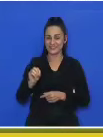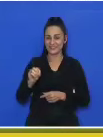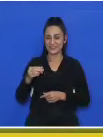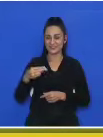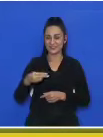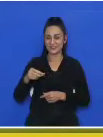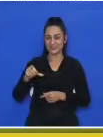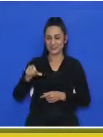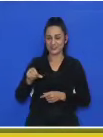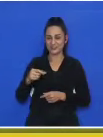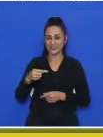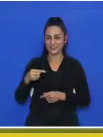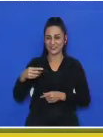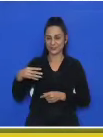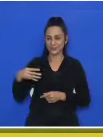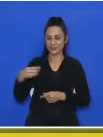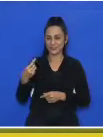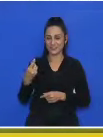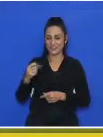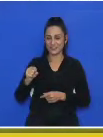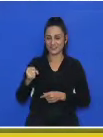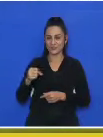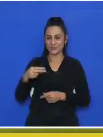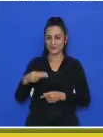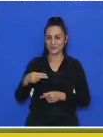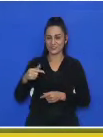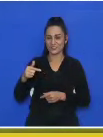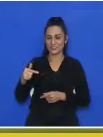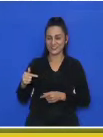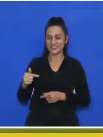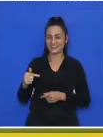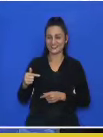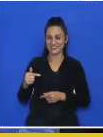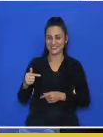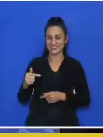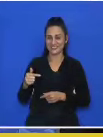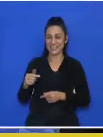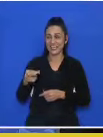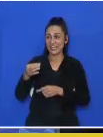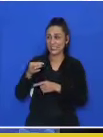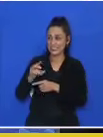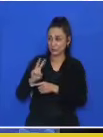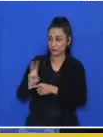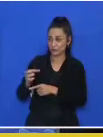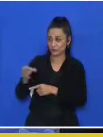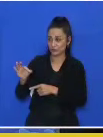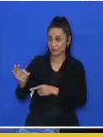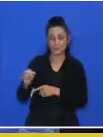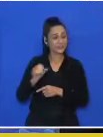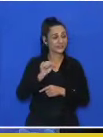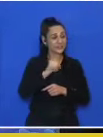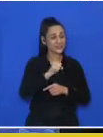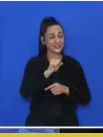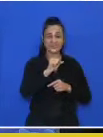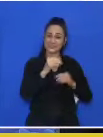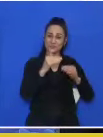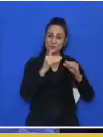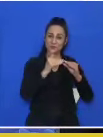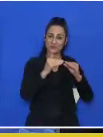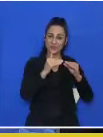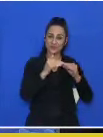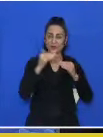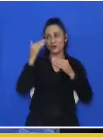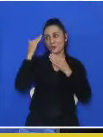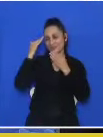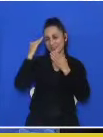10, 29, 14, 18 e 27. As auditoras confirmam? Sim, confirmo. Sim,